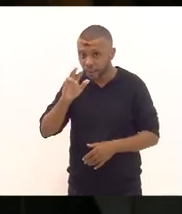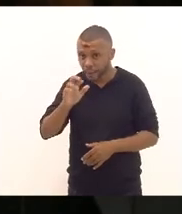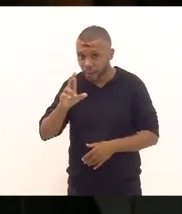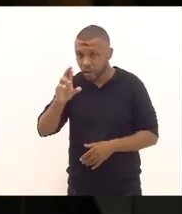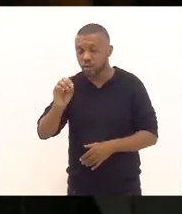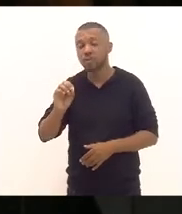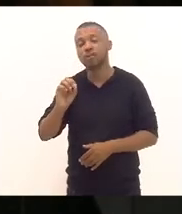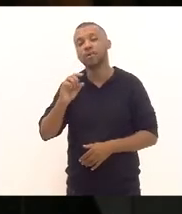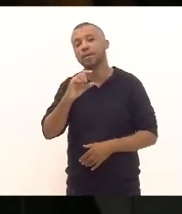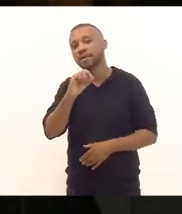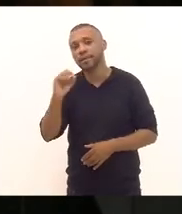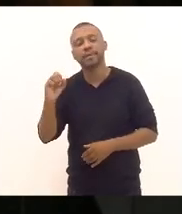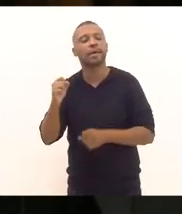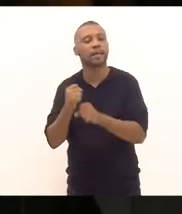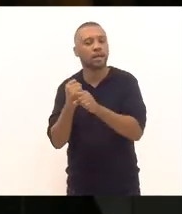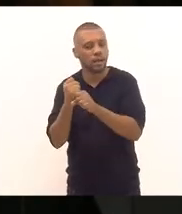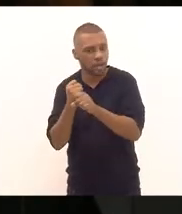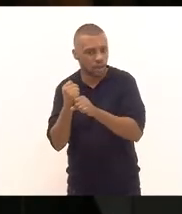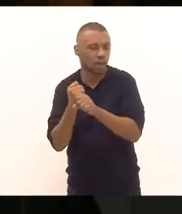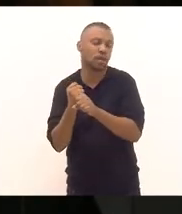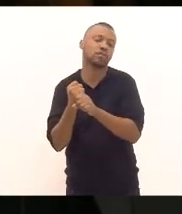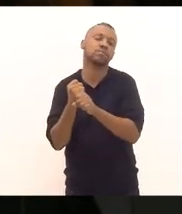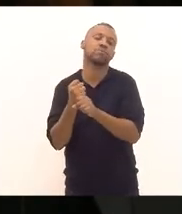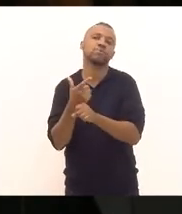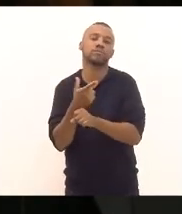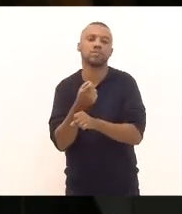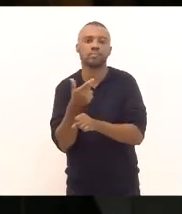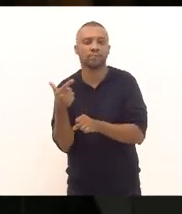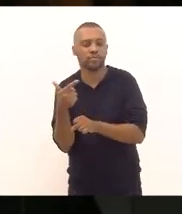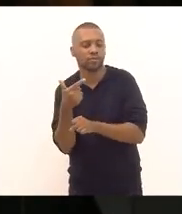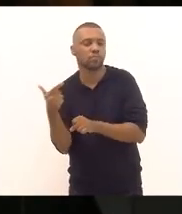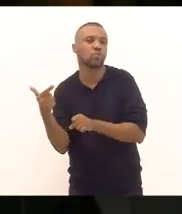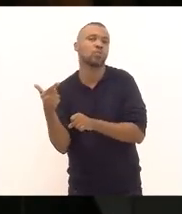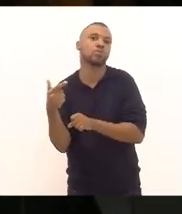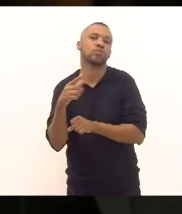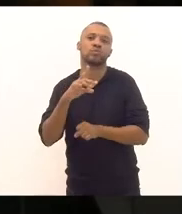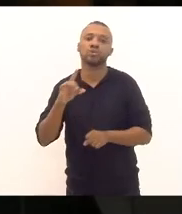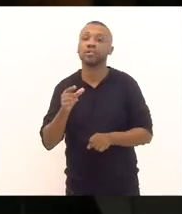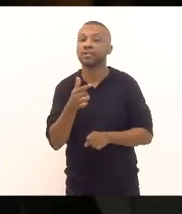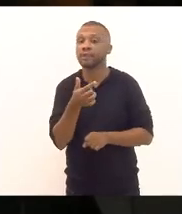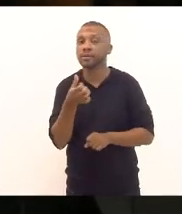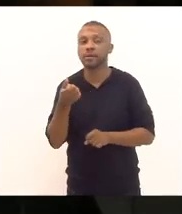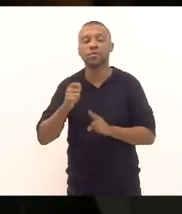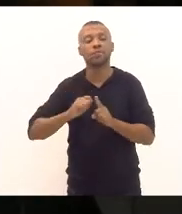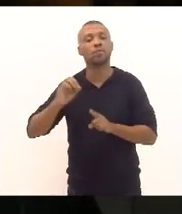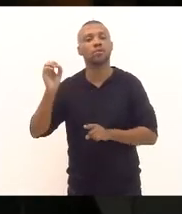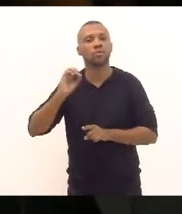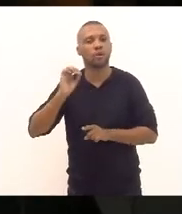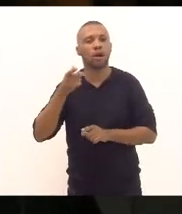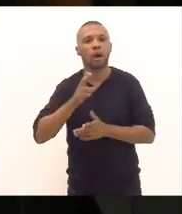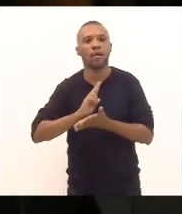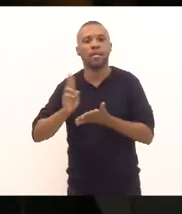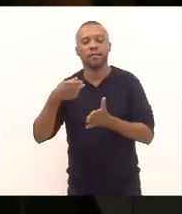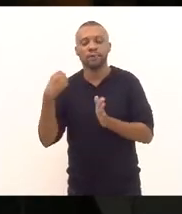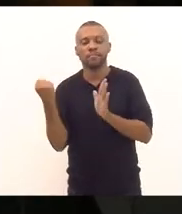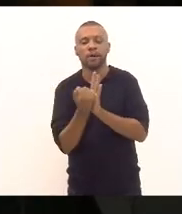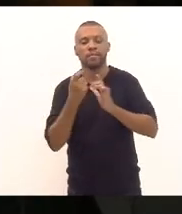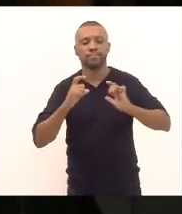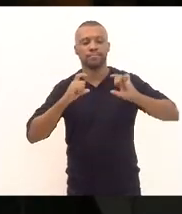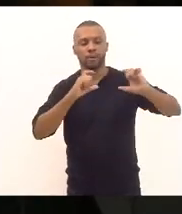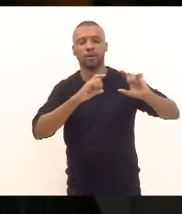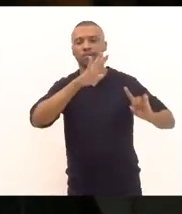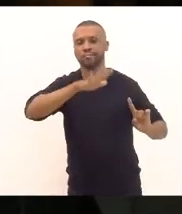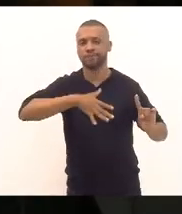Centenário se celebra neste ano de 2002 no dia vinte e seis de outubro a universidade leva o nome do da se